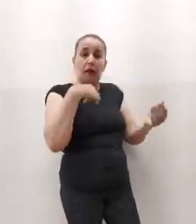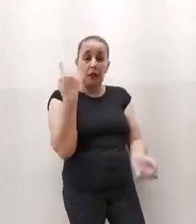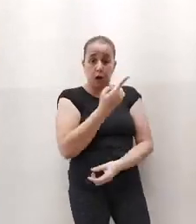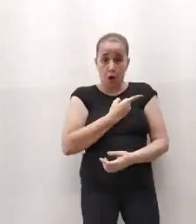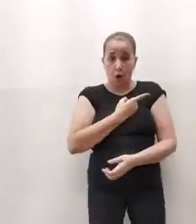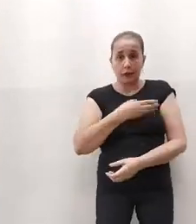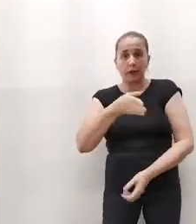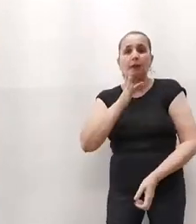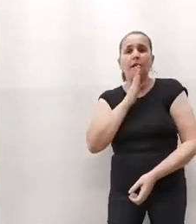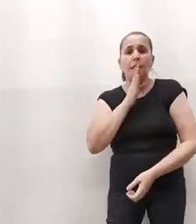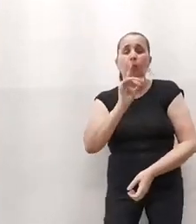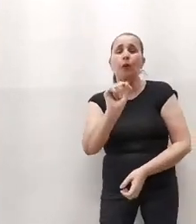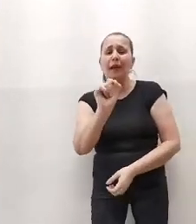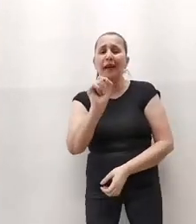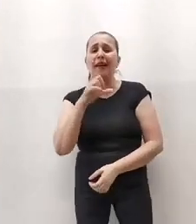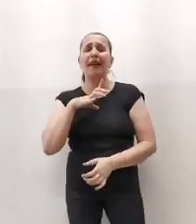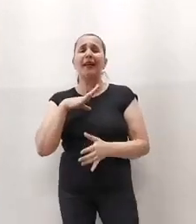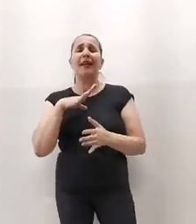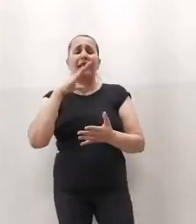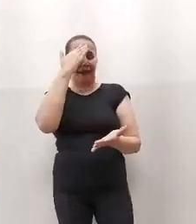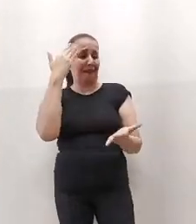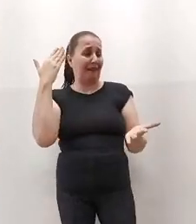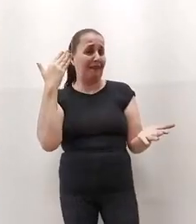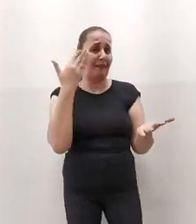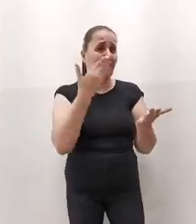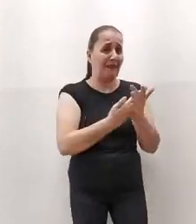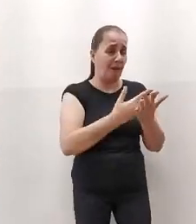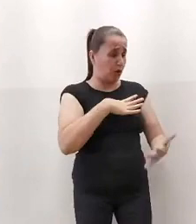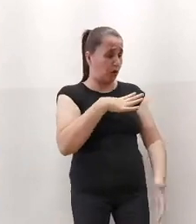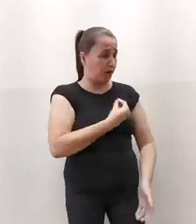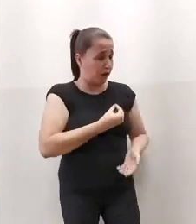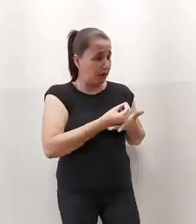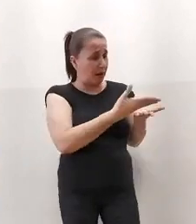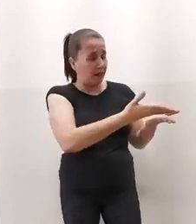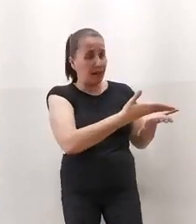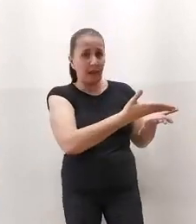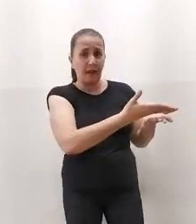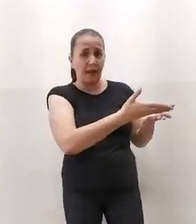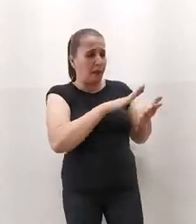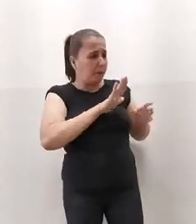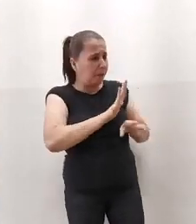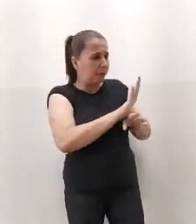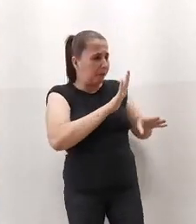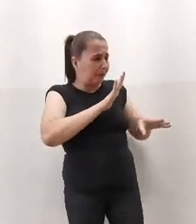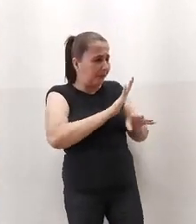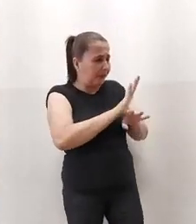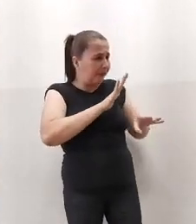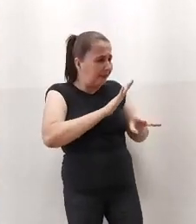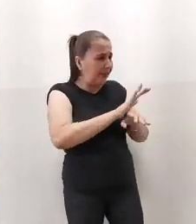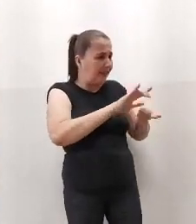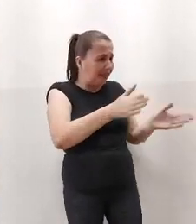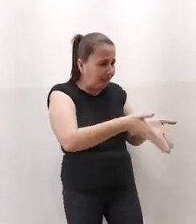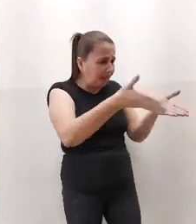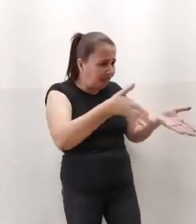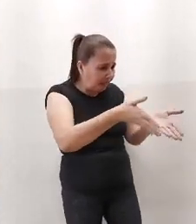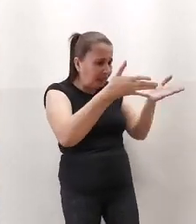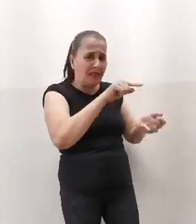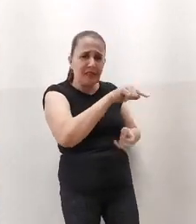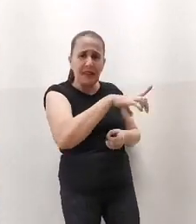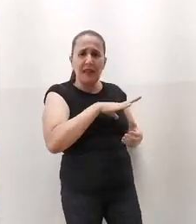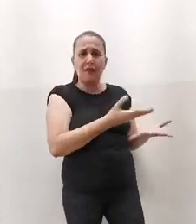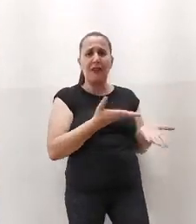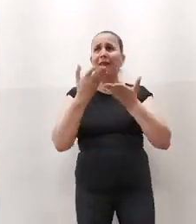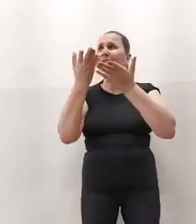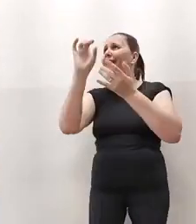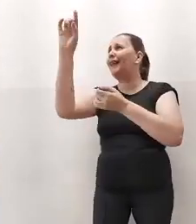nós reconhecemos, apostamos, colocamos a nossa vida, enfatizamos, nomeamos e ainda levantamos para Deus,